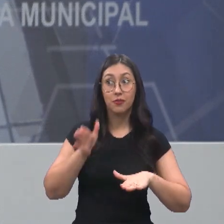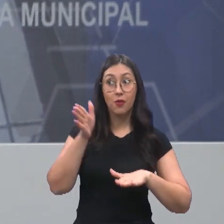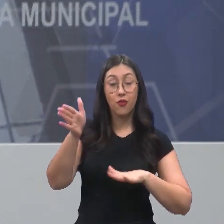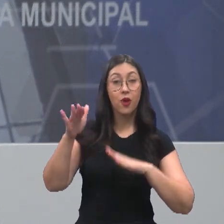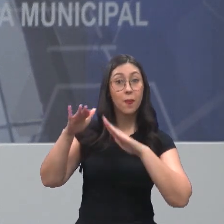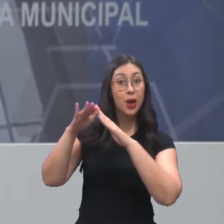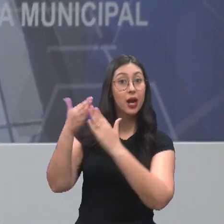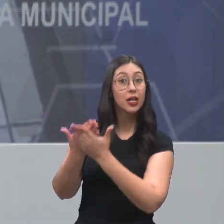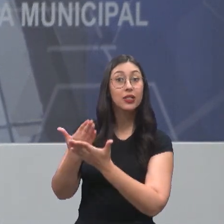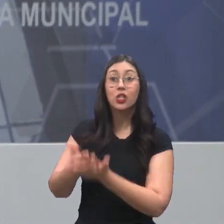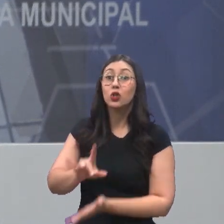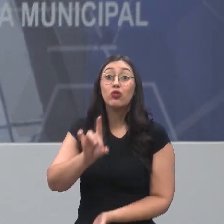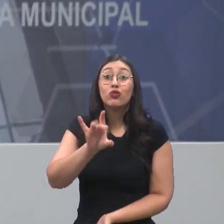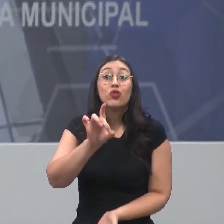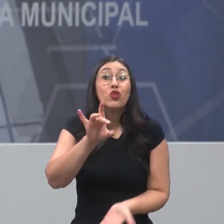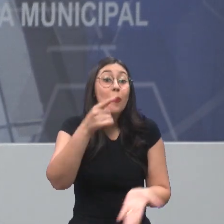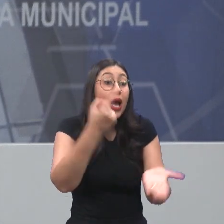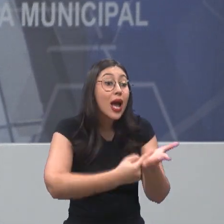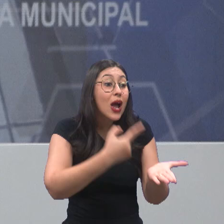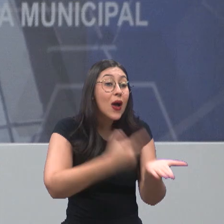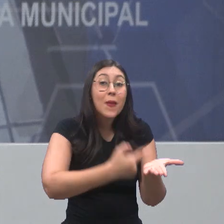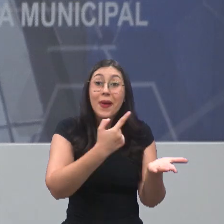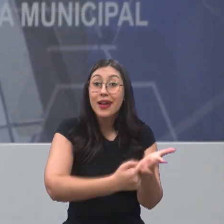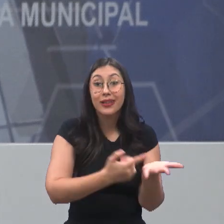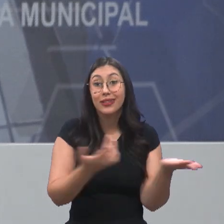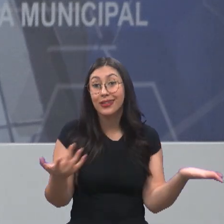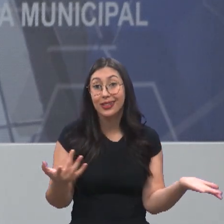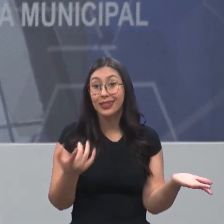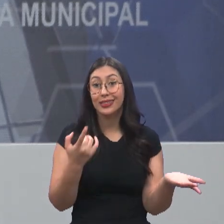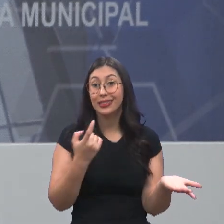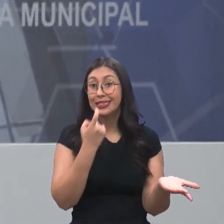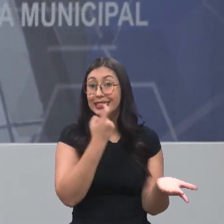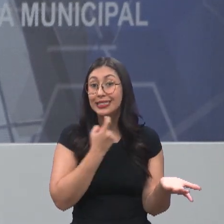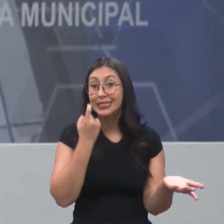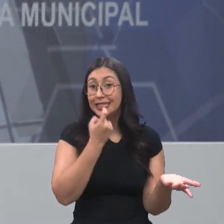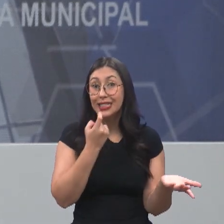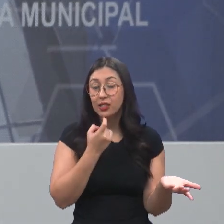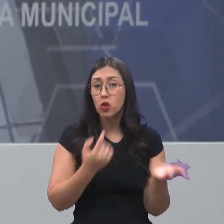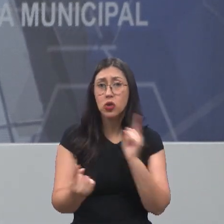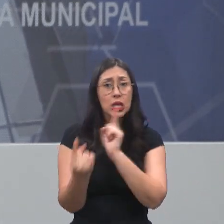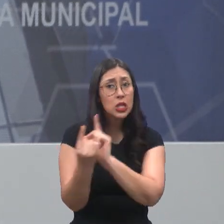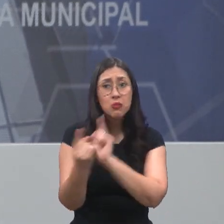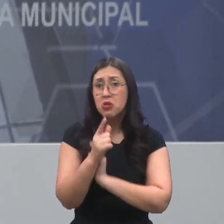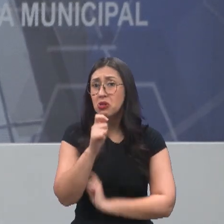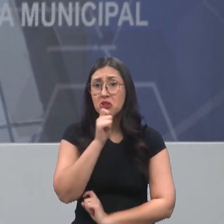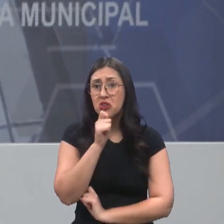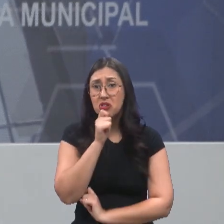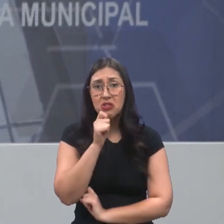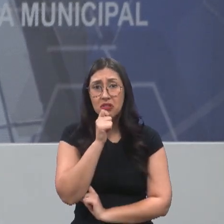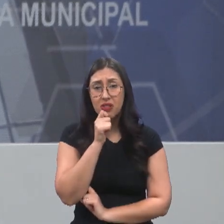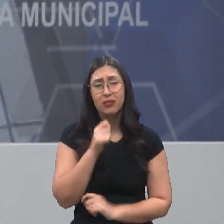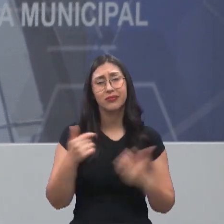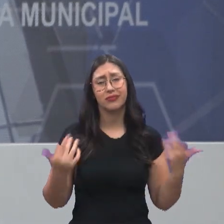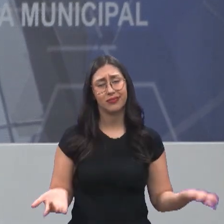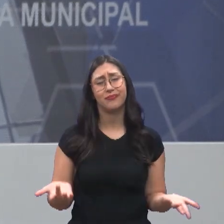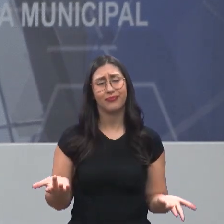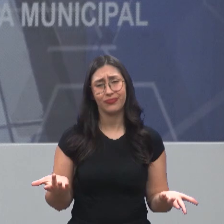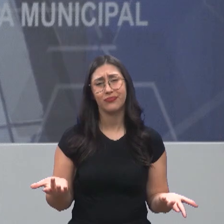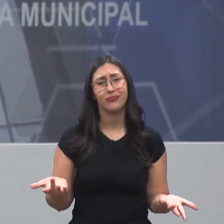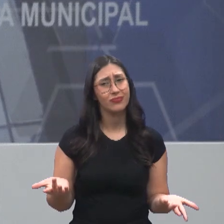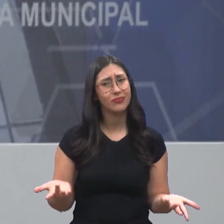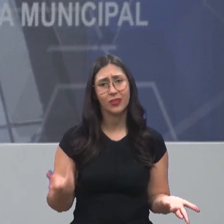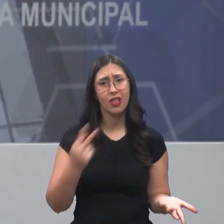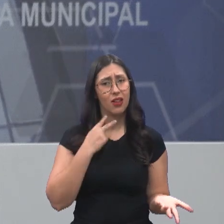para marcar, para agendar a consulta, não era nem para atendimento. Então, gente, isso não